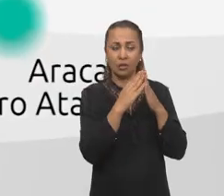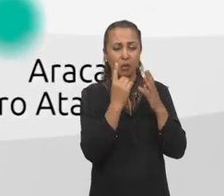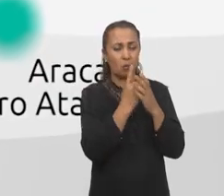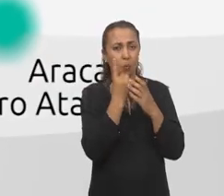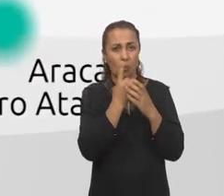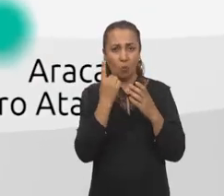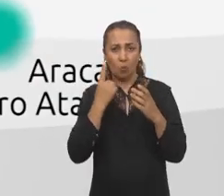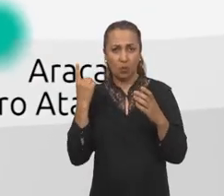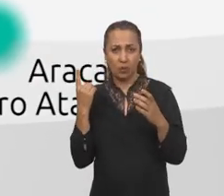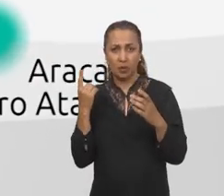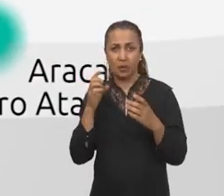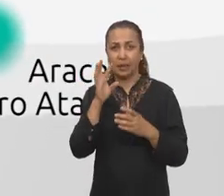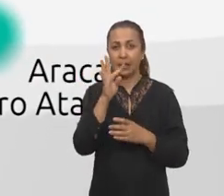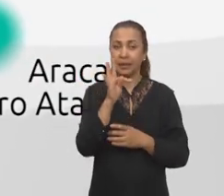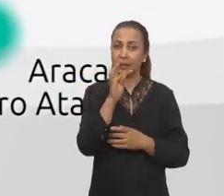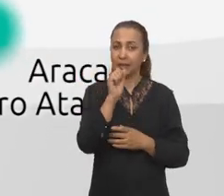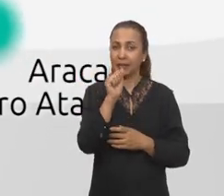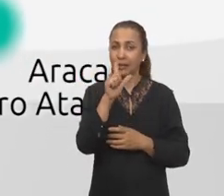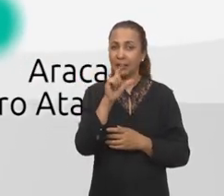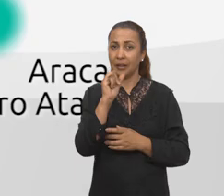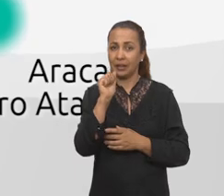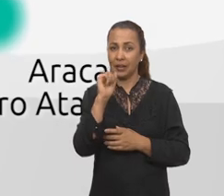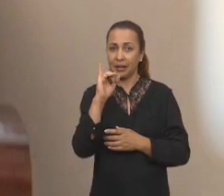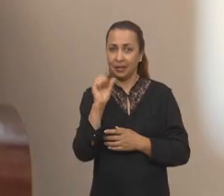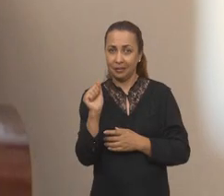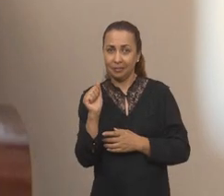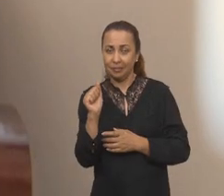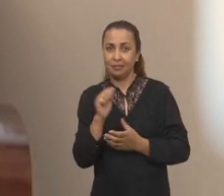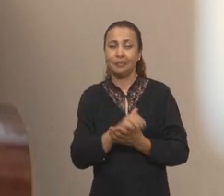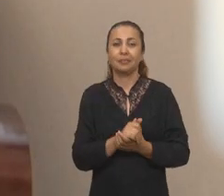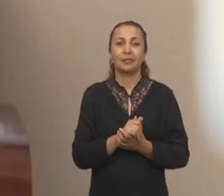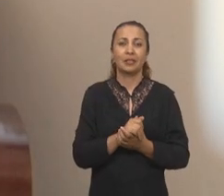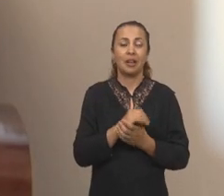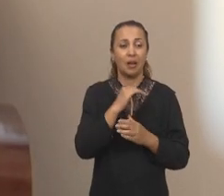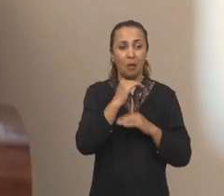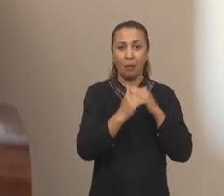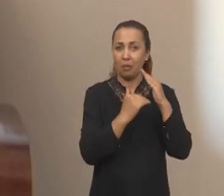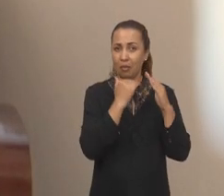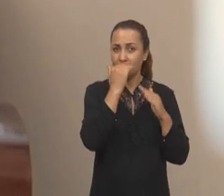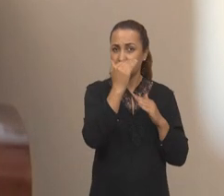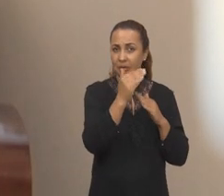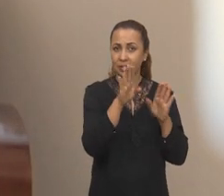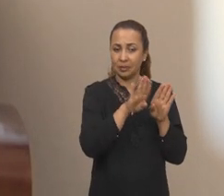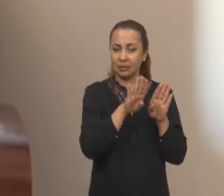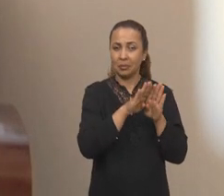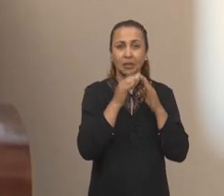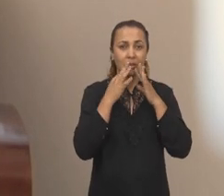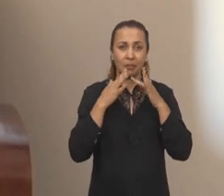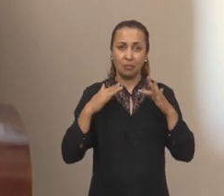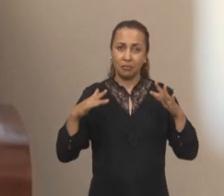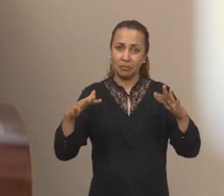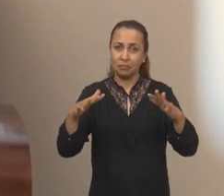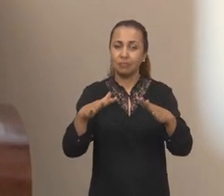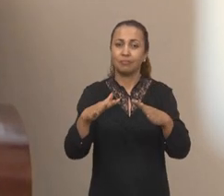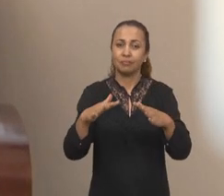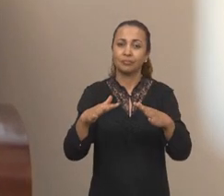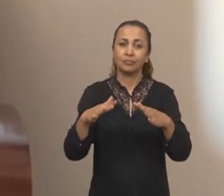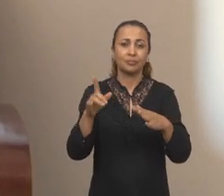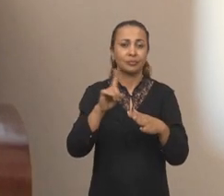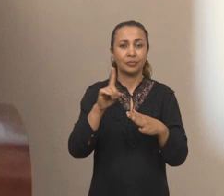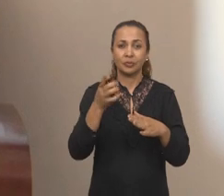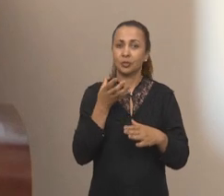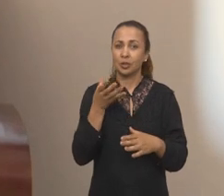sozinha lá na Atalaia né E aí como esse processo também da pandemia